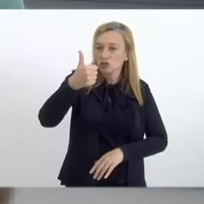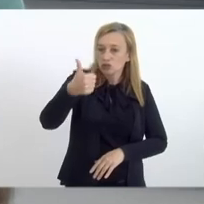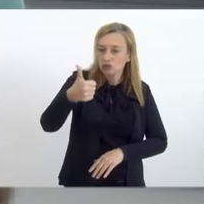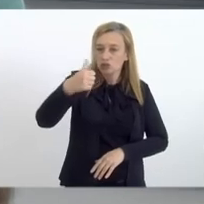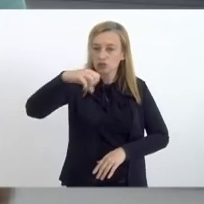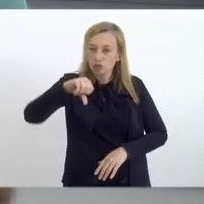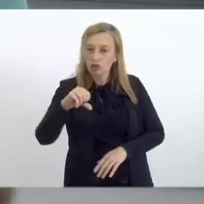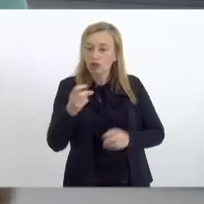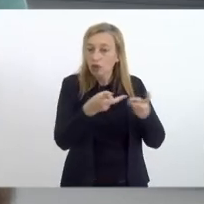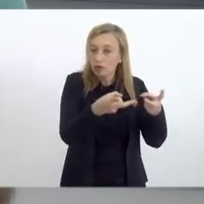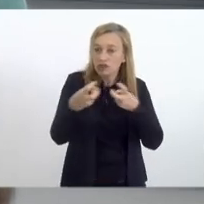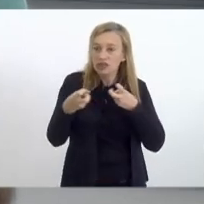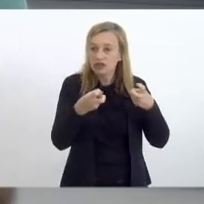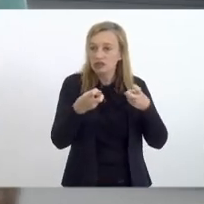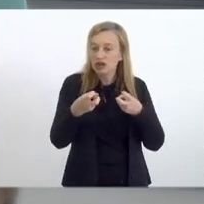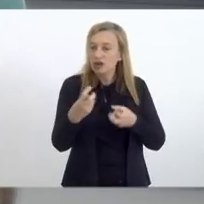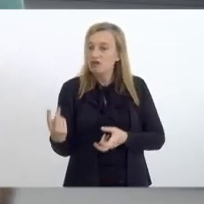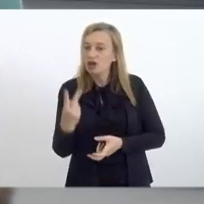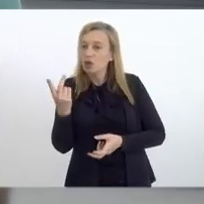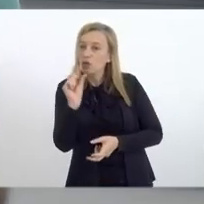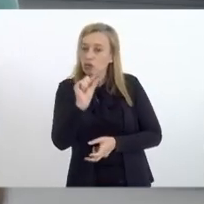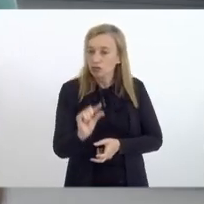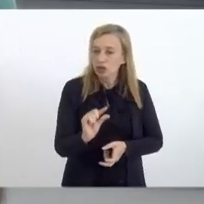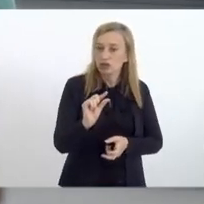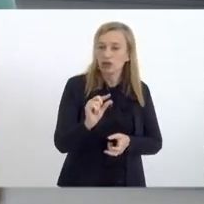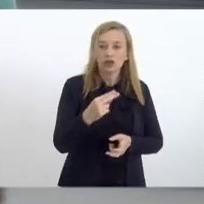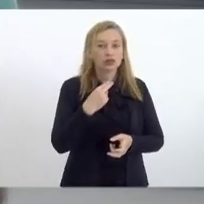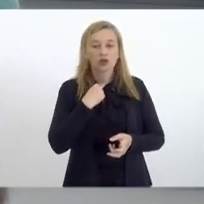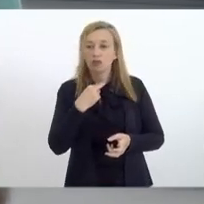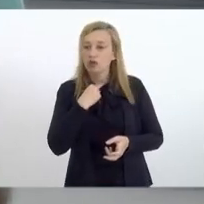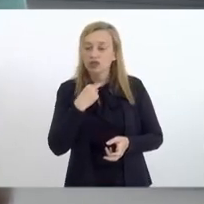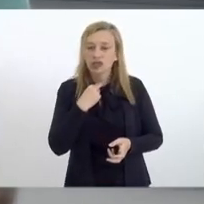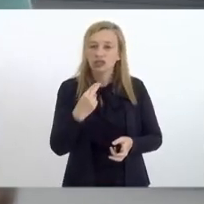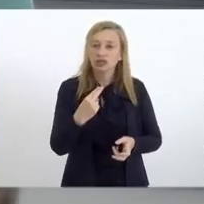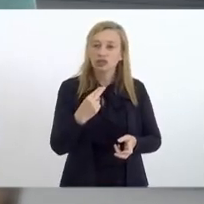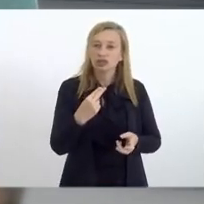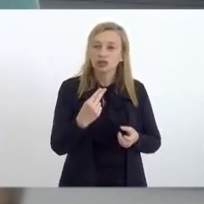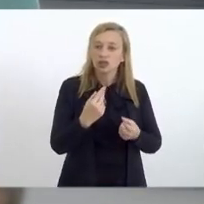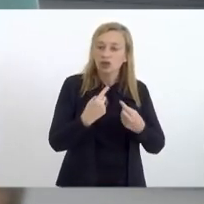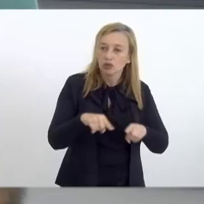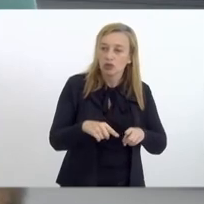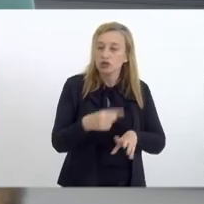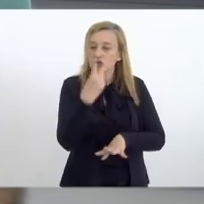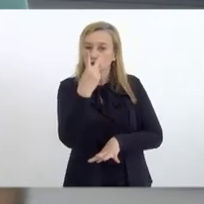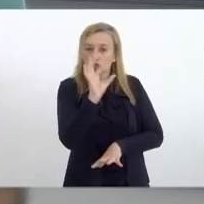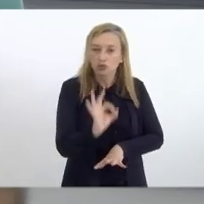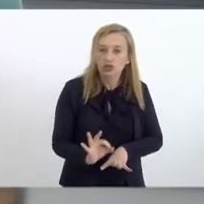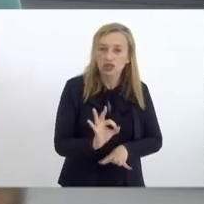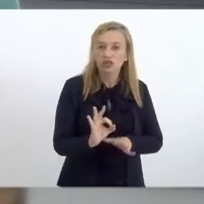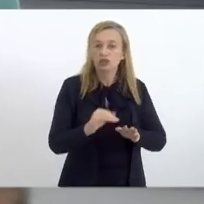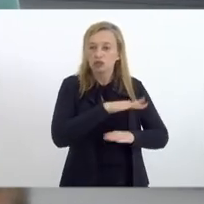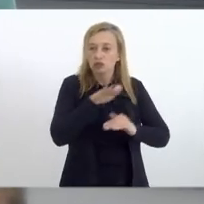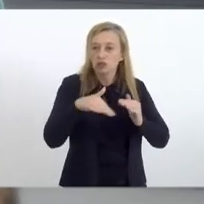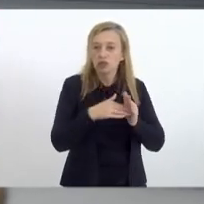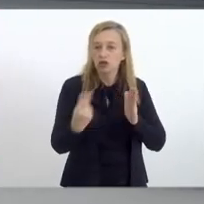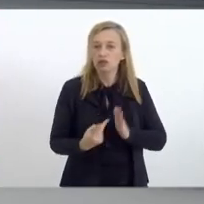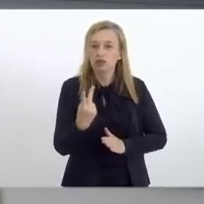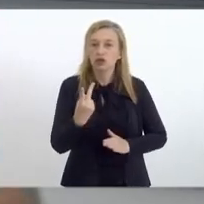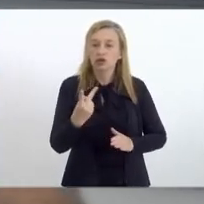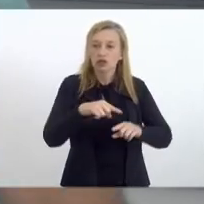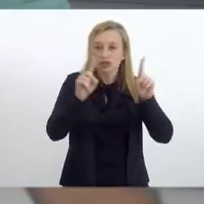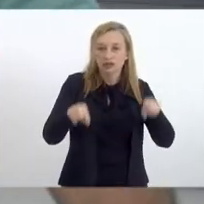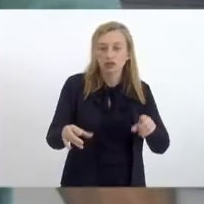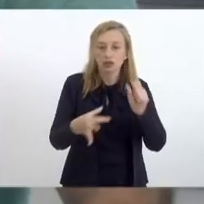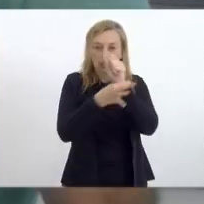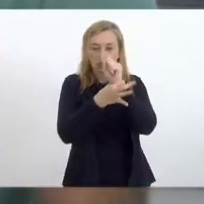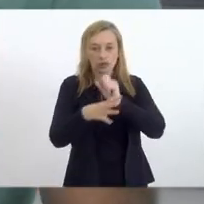deverá observar custos mínimos, não podendo, em qualquer hipótese, ultrapassar 2% do valor total da remuneração dos servidores